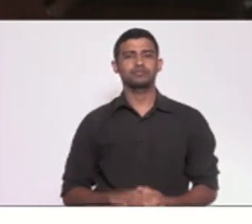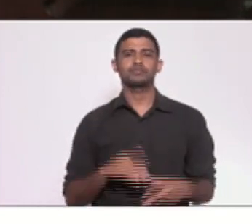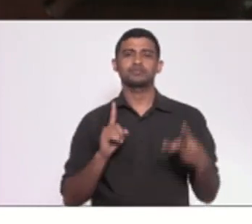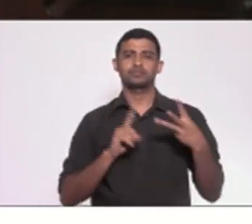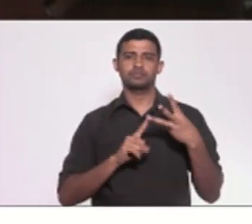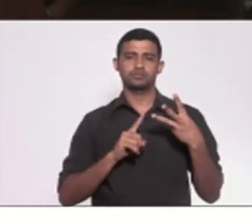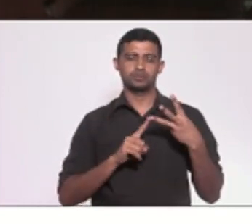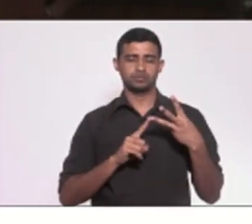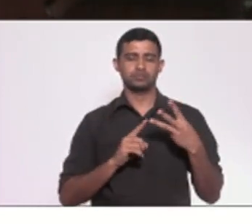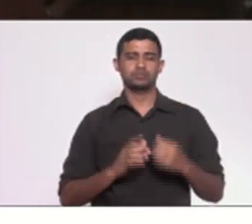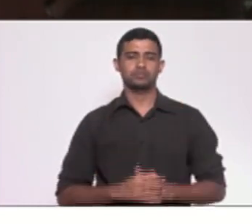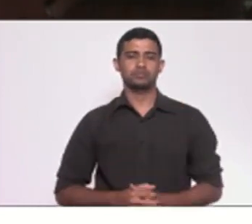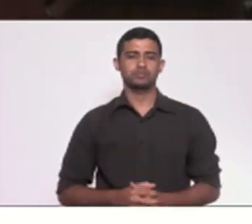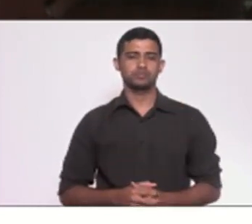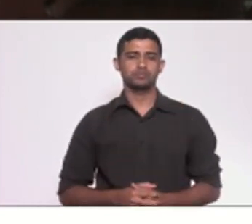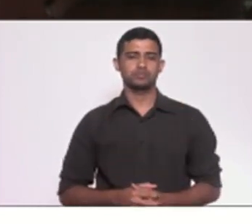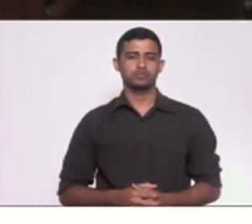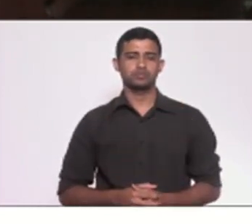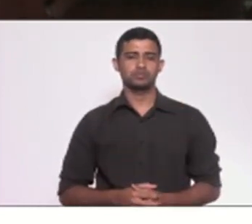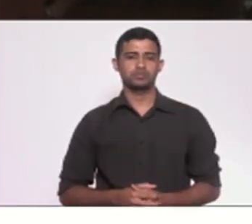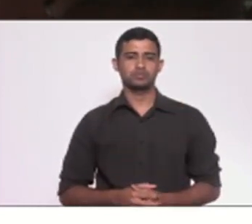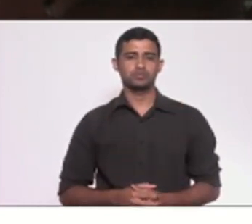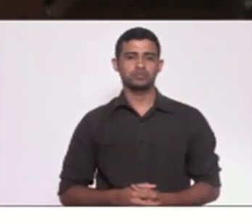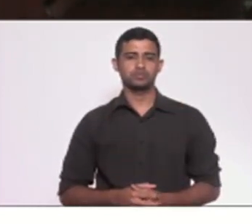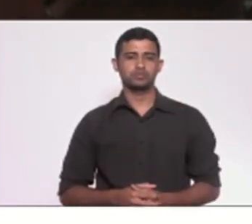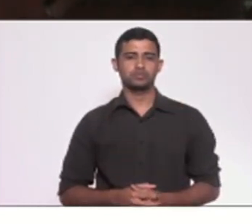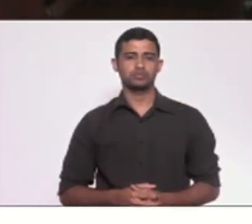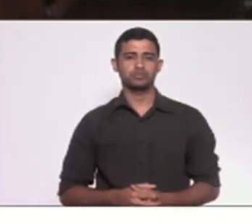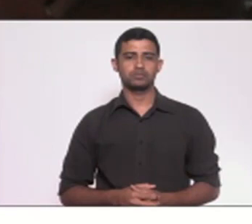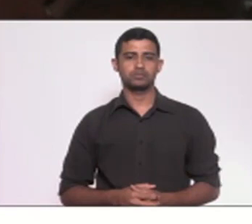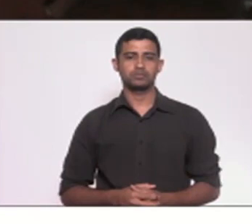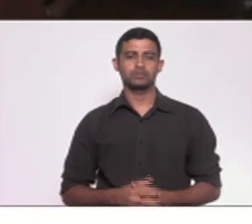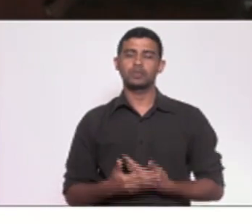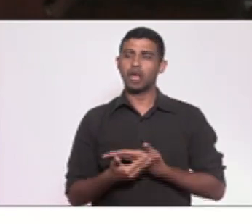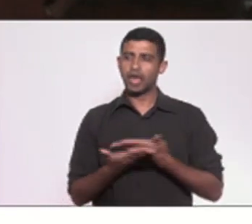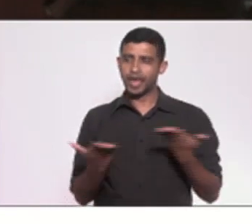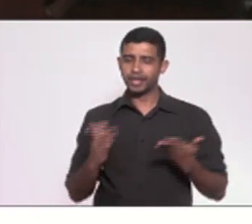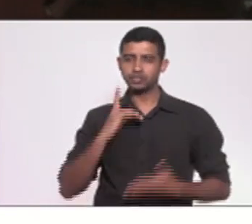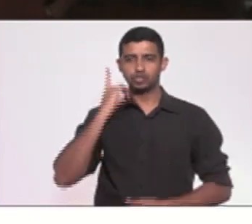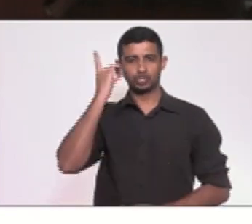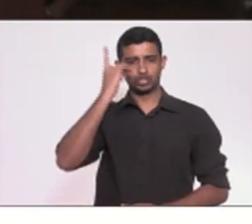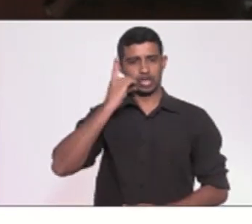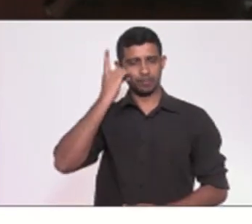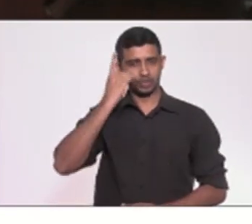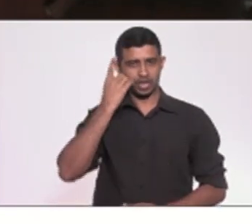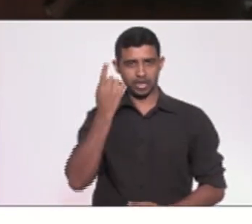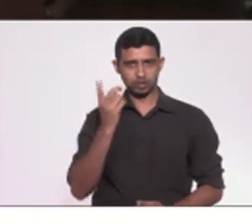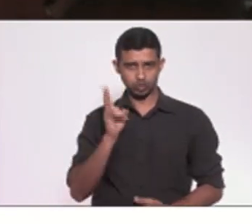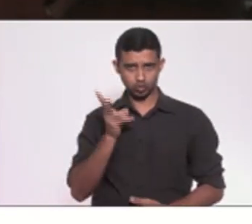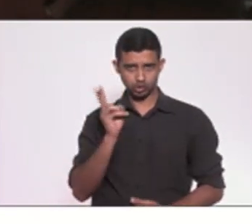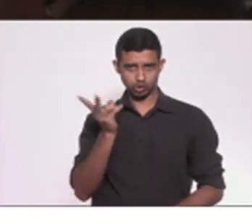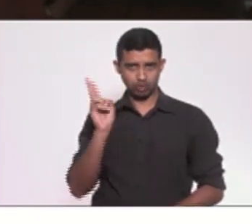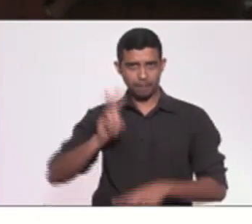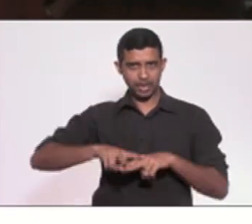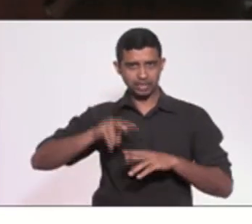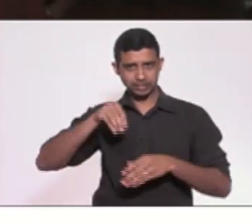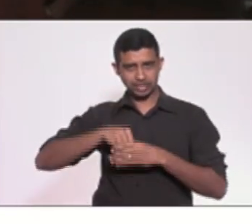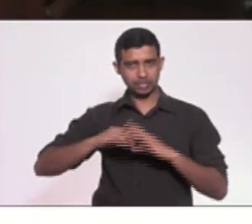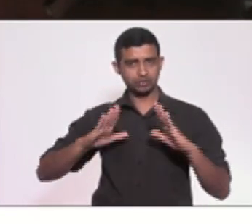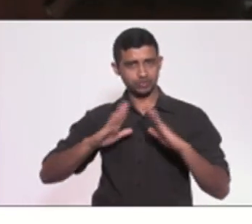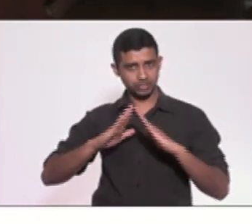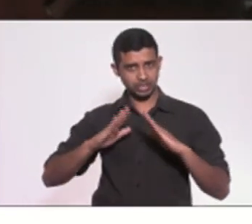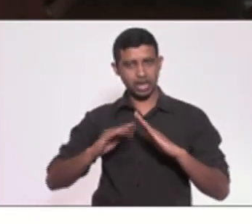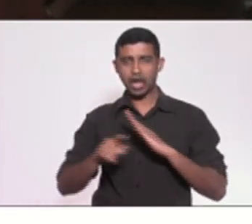3. Sejam estendidos aos demais parlamentares que se encontram em prisão cautelar, sobre os